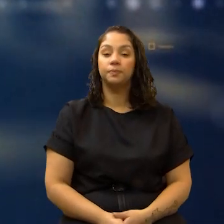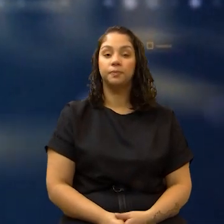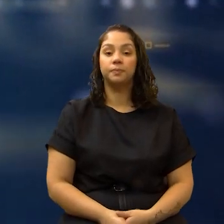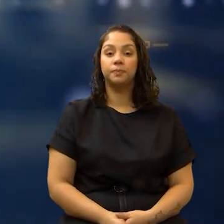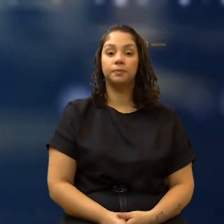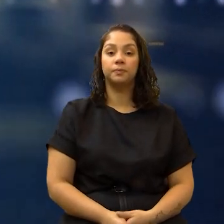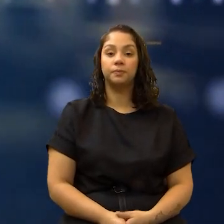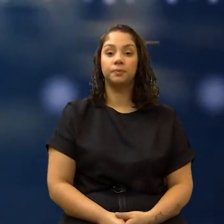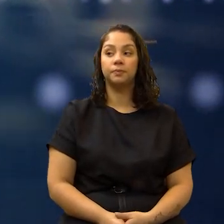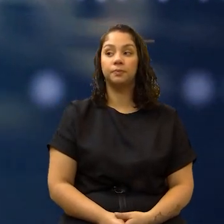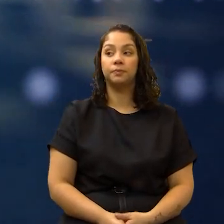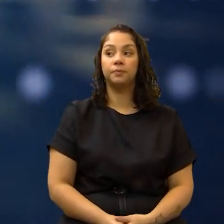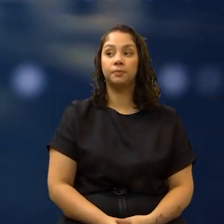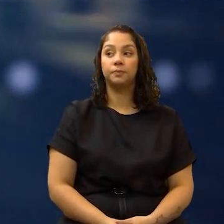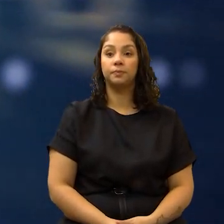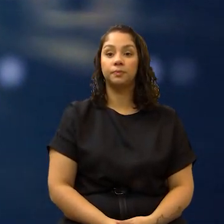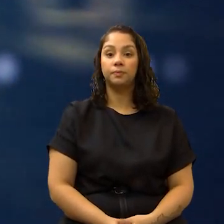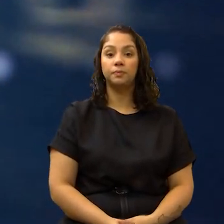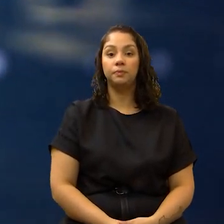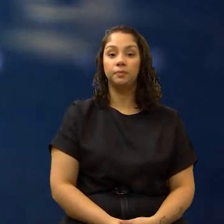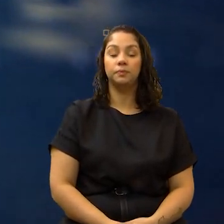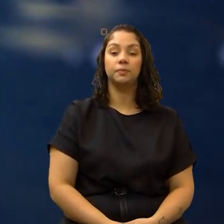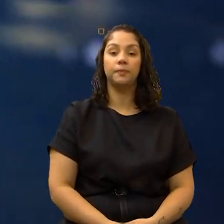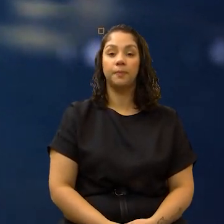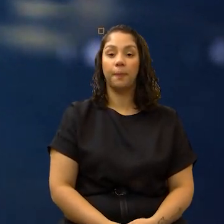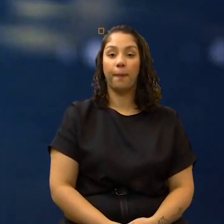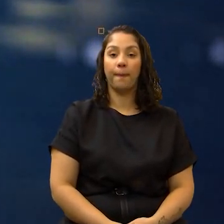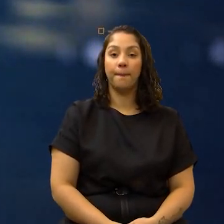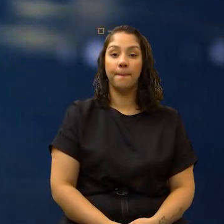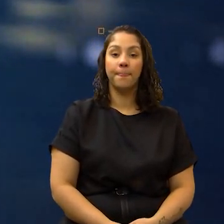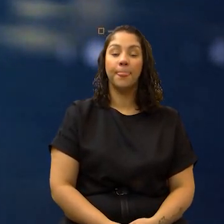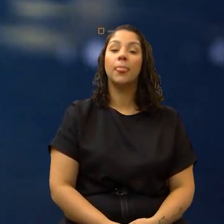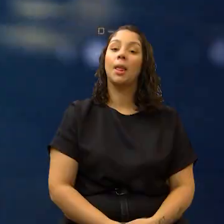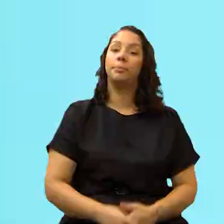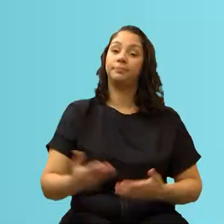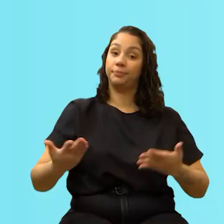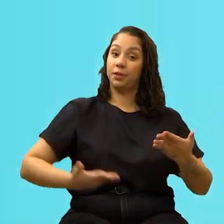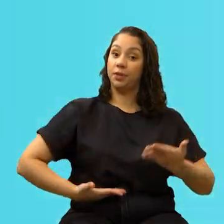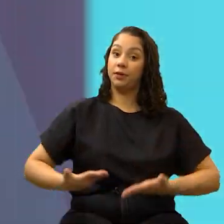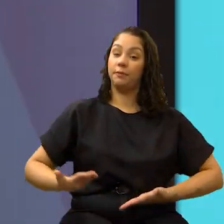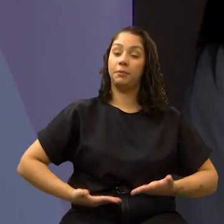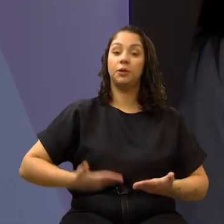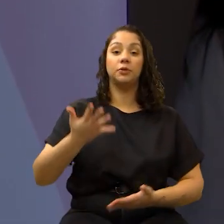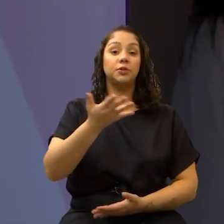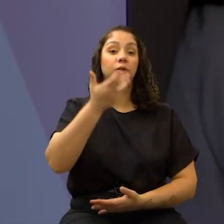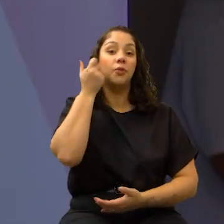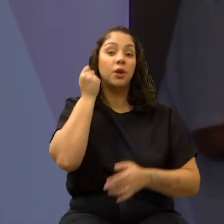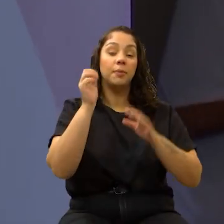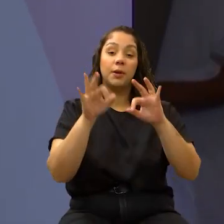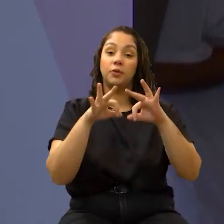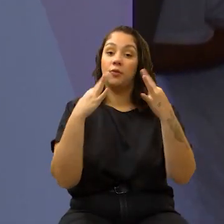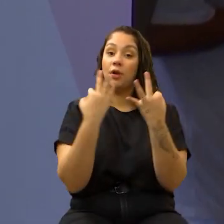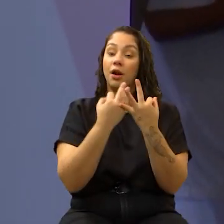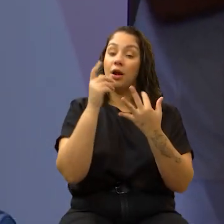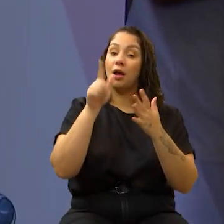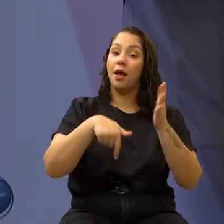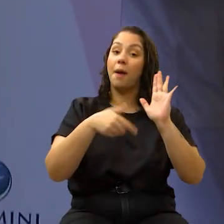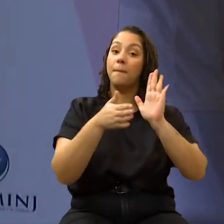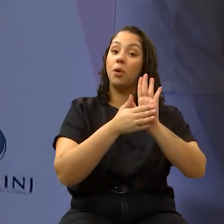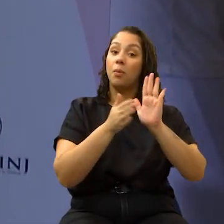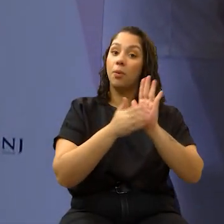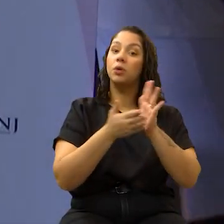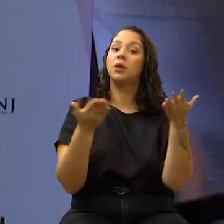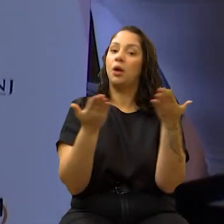O serviço de acolhimento familiar é